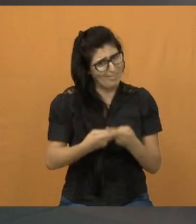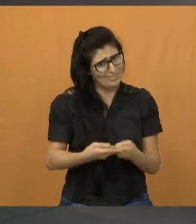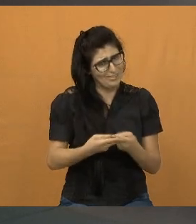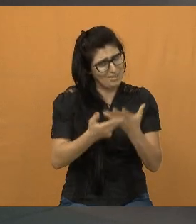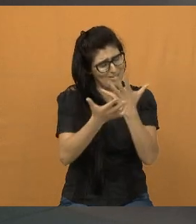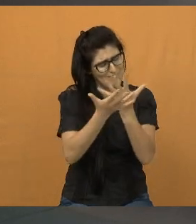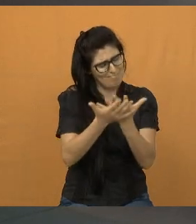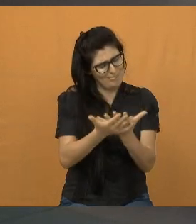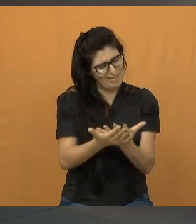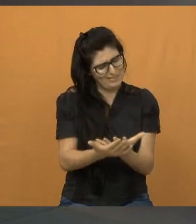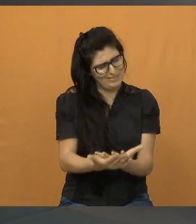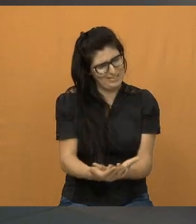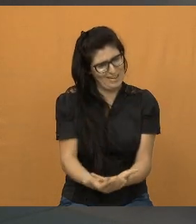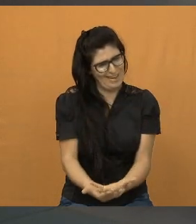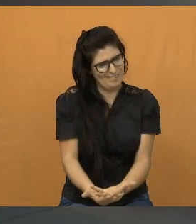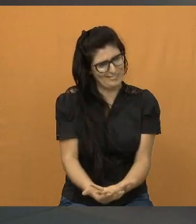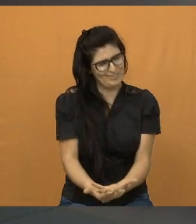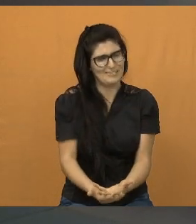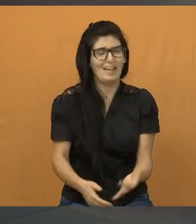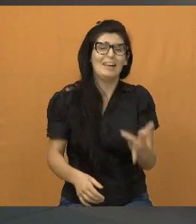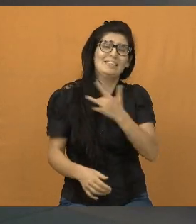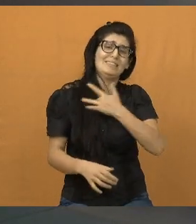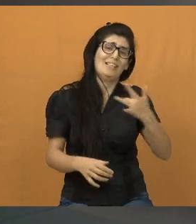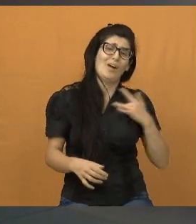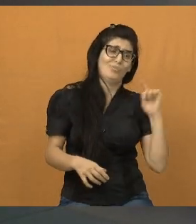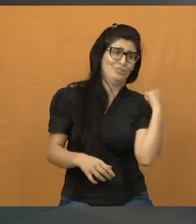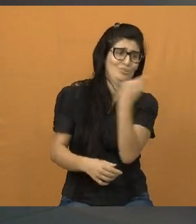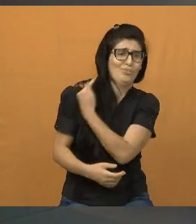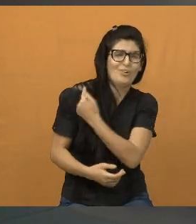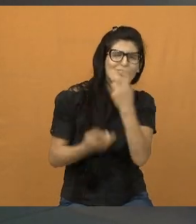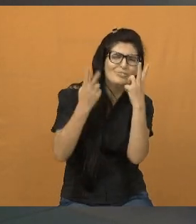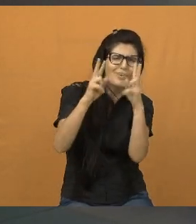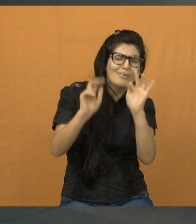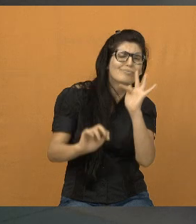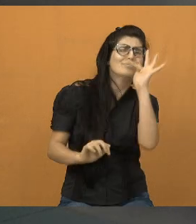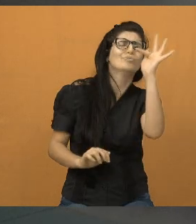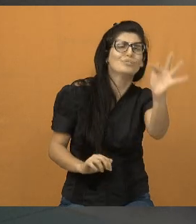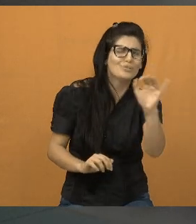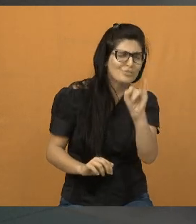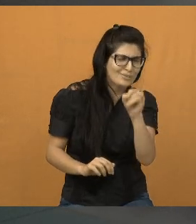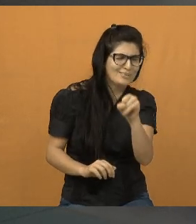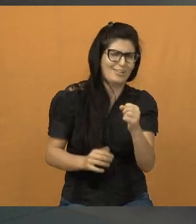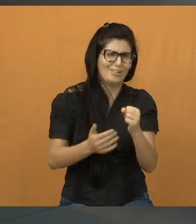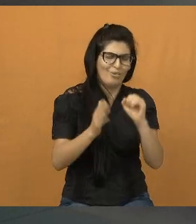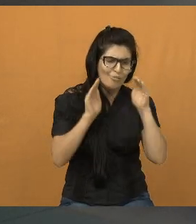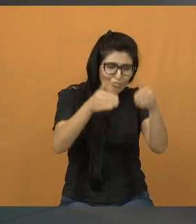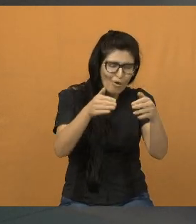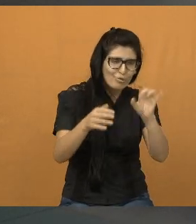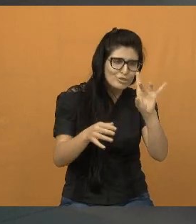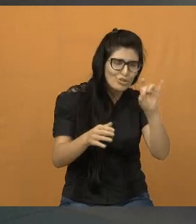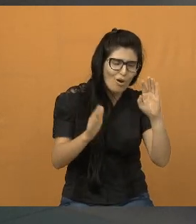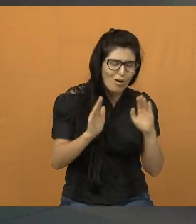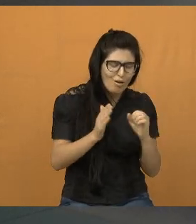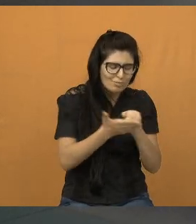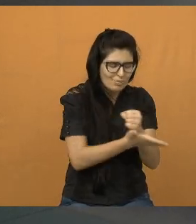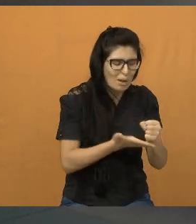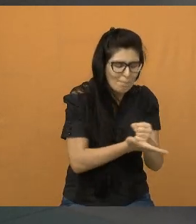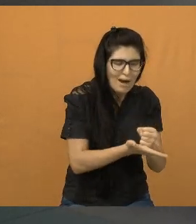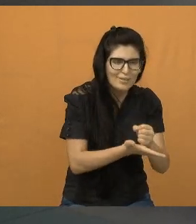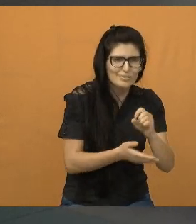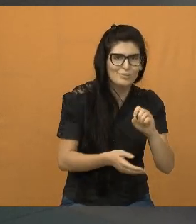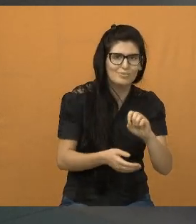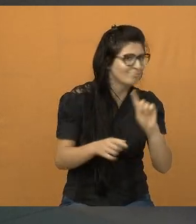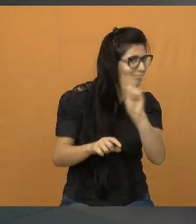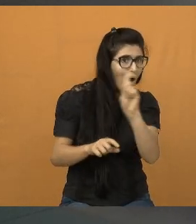pública, ainda, quem sabe, veremos isso no futuro. Outra coisa, tem assistência